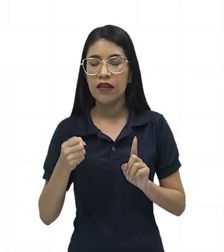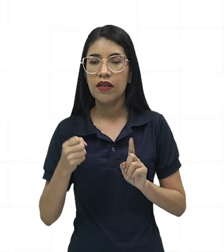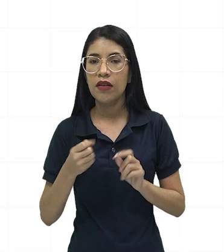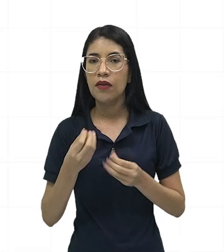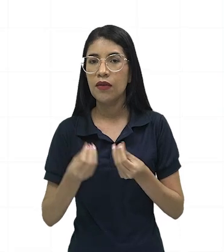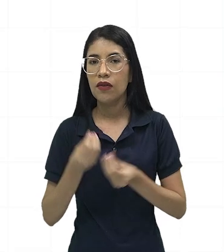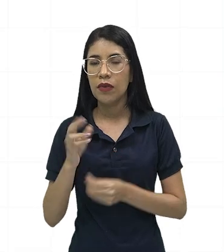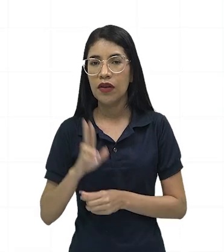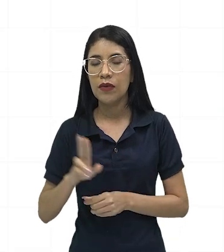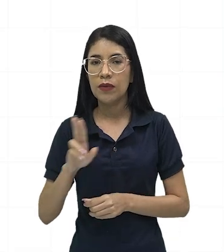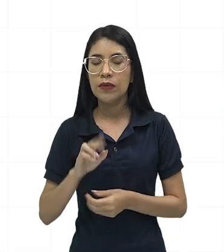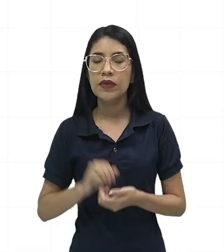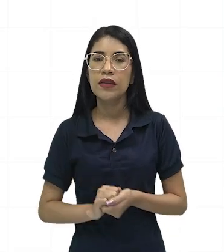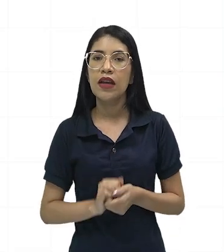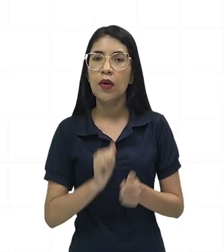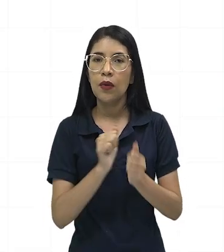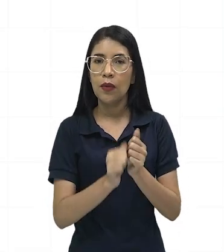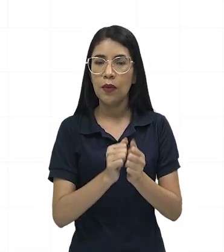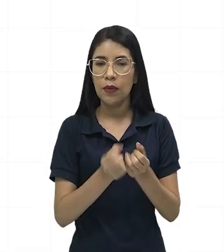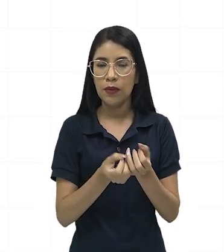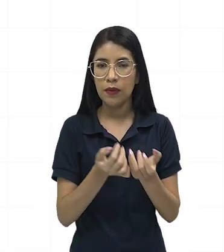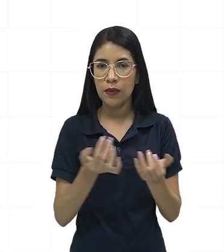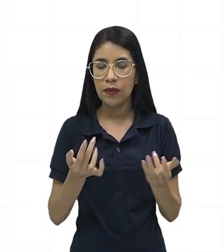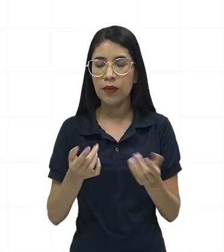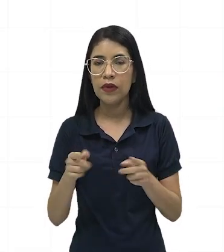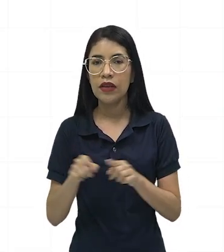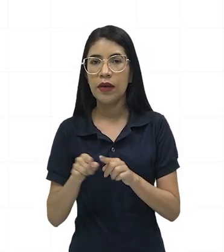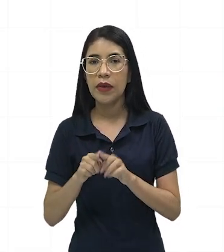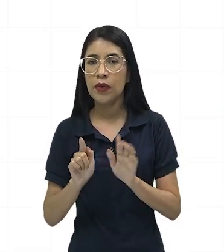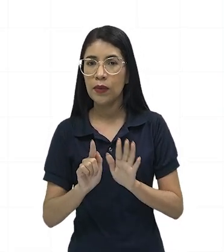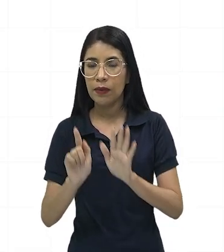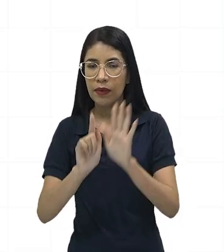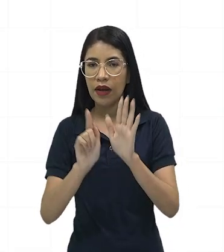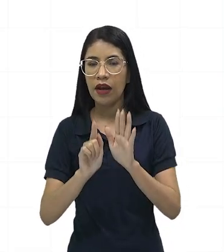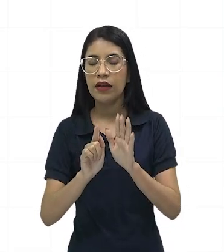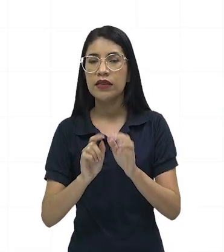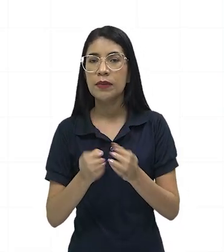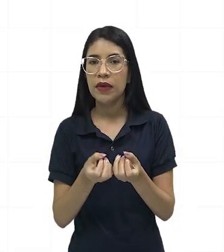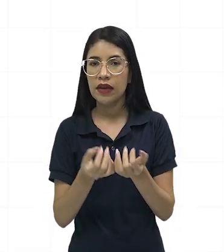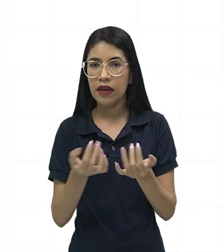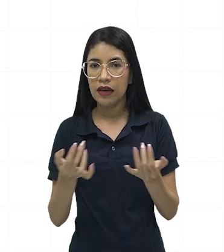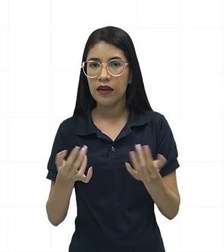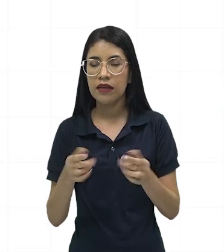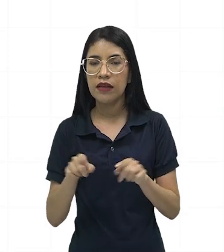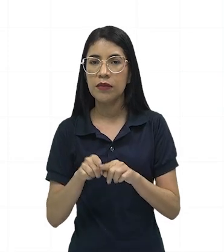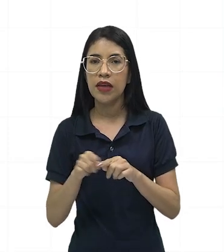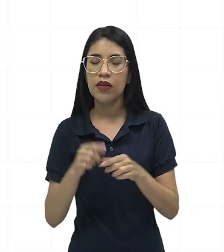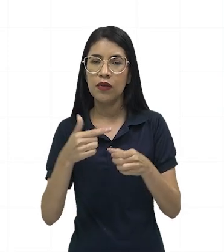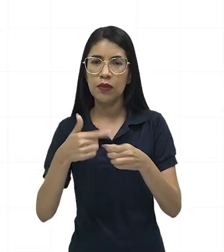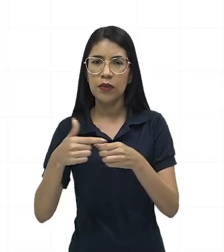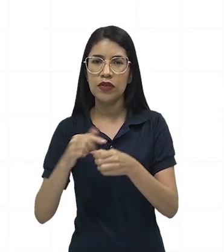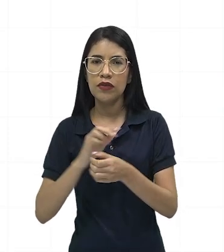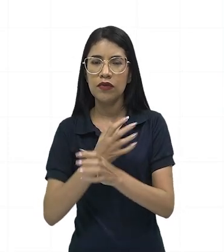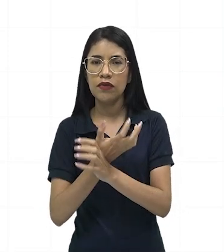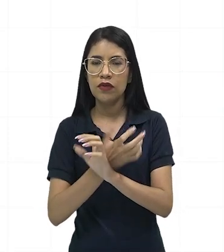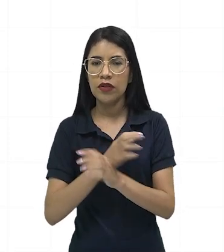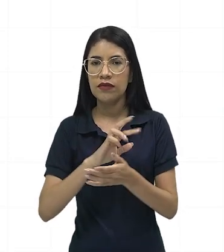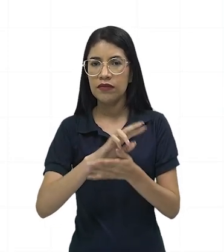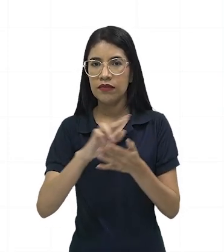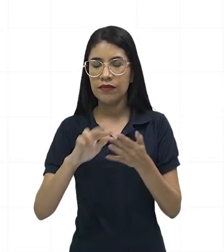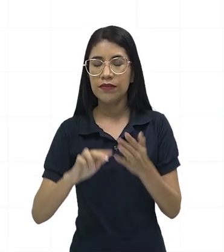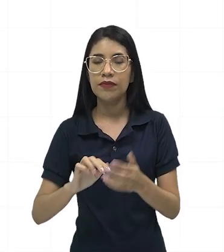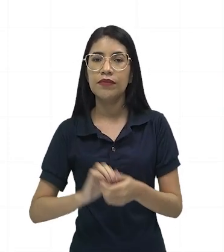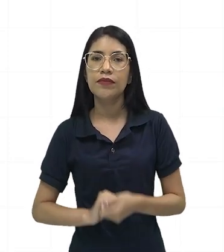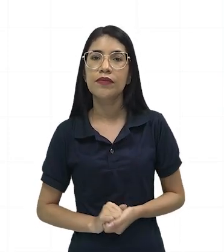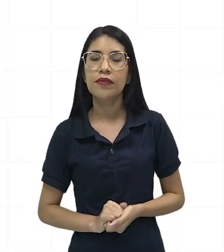energia é promovida pela queima de gás natural ou carvão mineral, combustíveis fósseis, como eu falei para vocês.